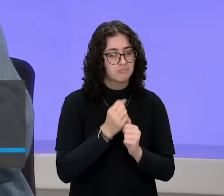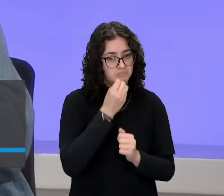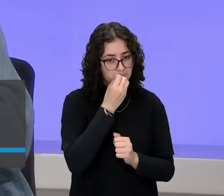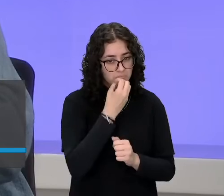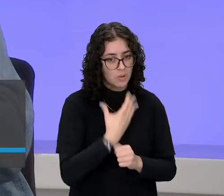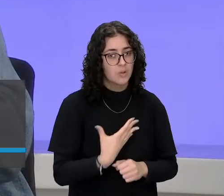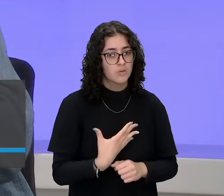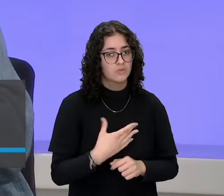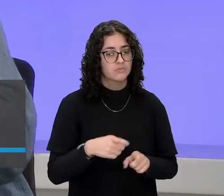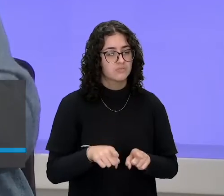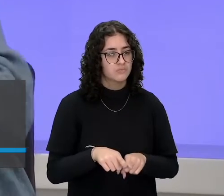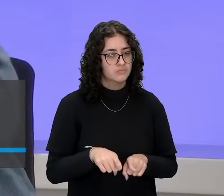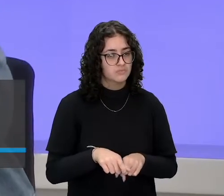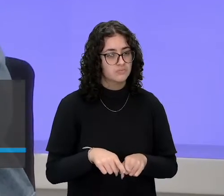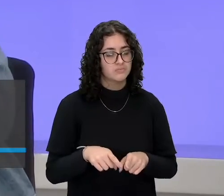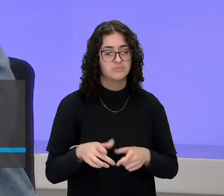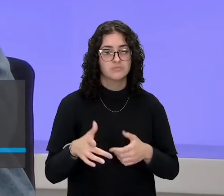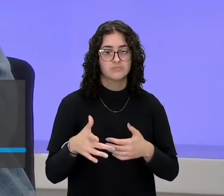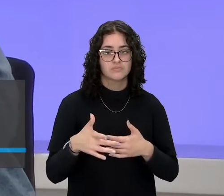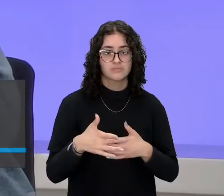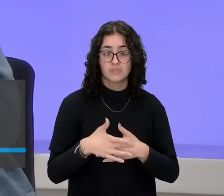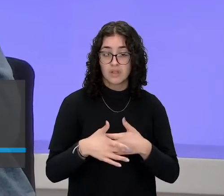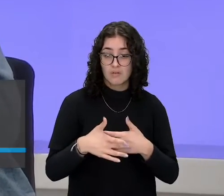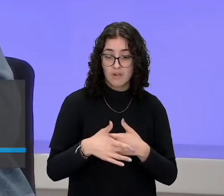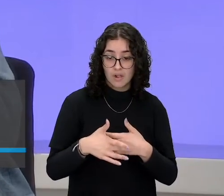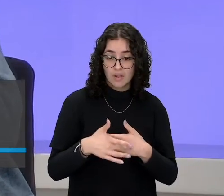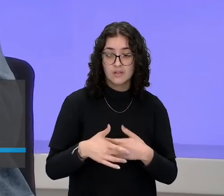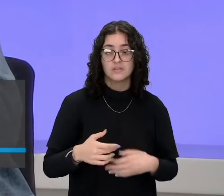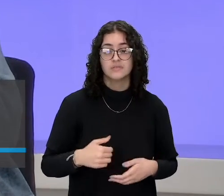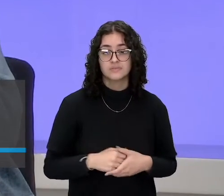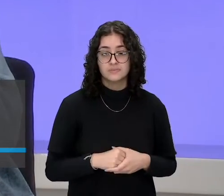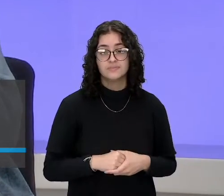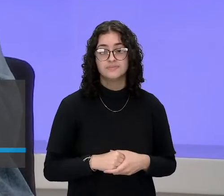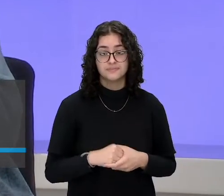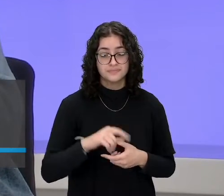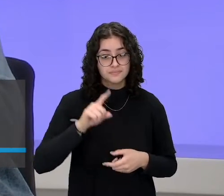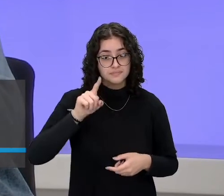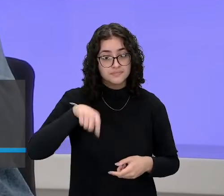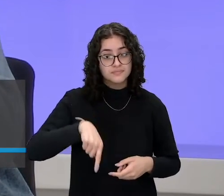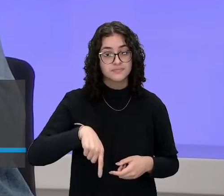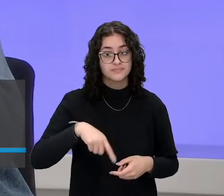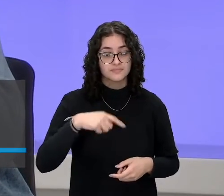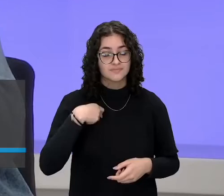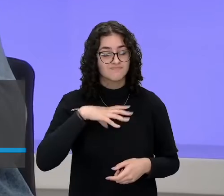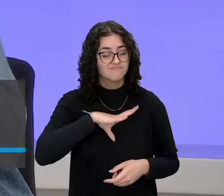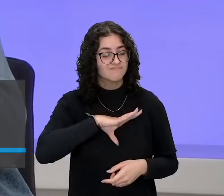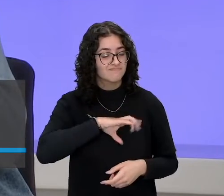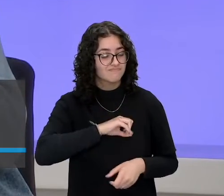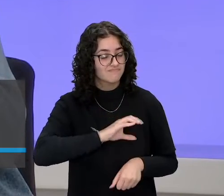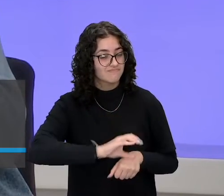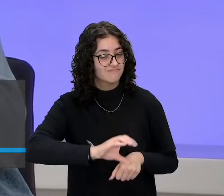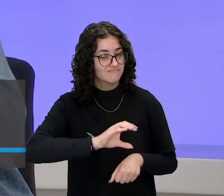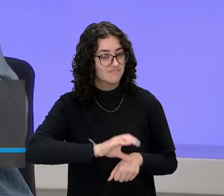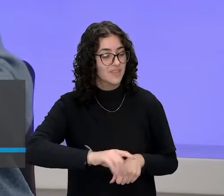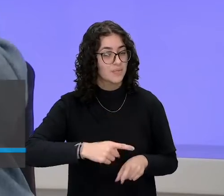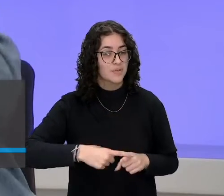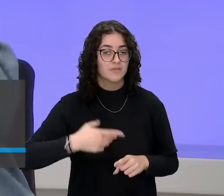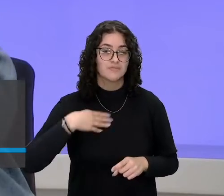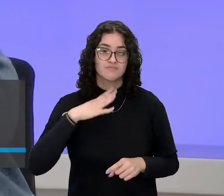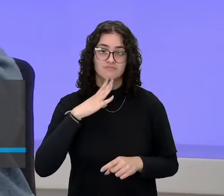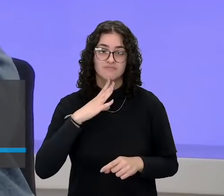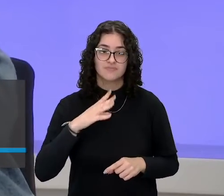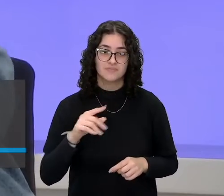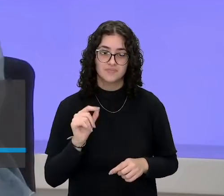bacana e significativo. Então, por isso que é importante a gente trazer. Eu amei fazer o curso, porque eu amei conhecer cavernas, né? Eu não